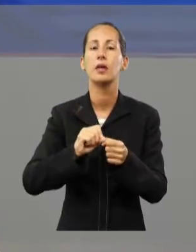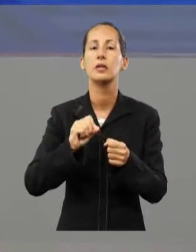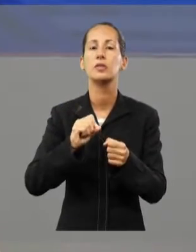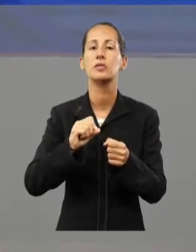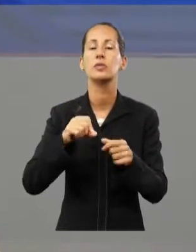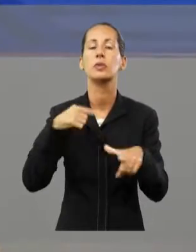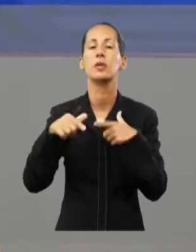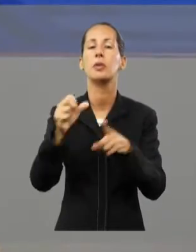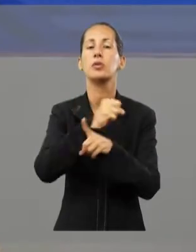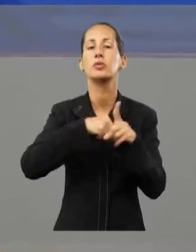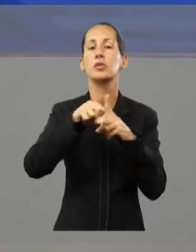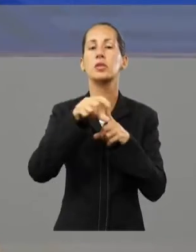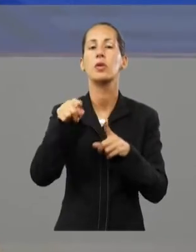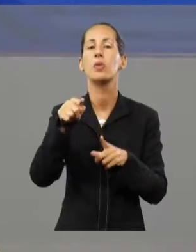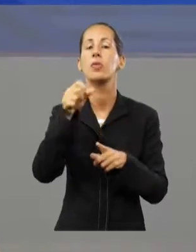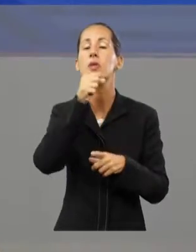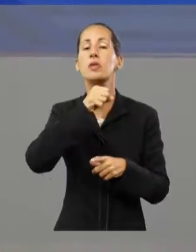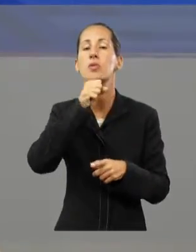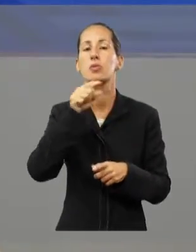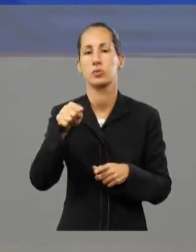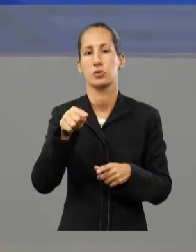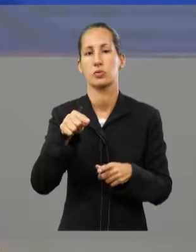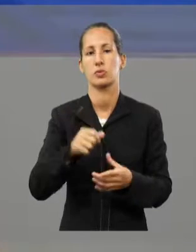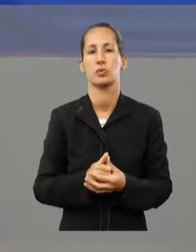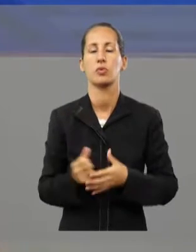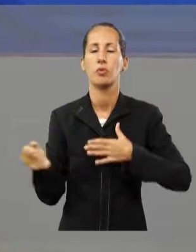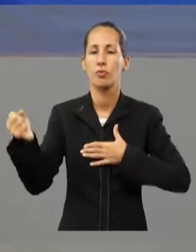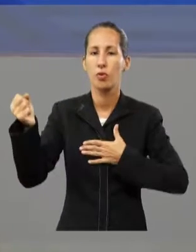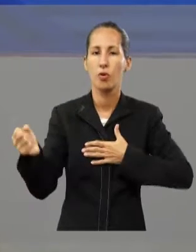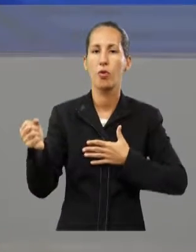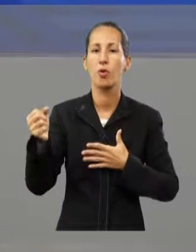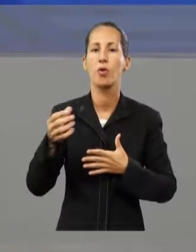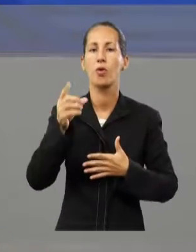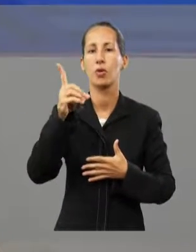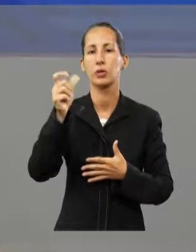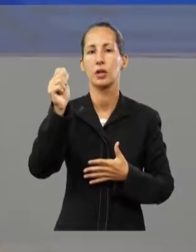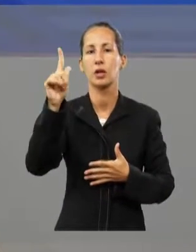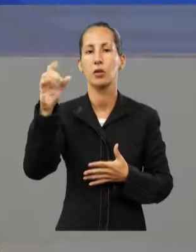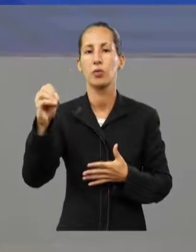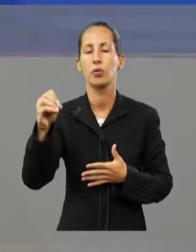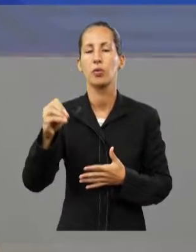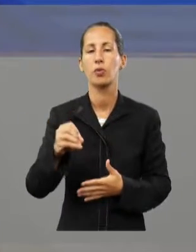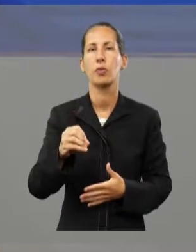trabalho social sobre os idosos. O Forró Dagô existe há 20 e...